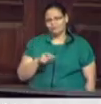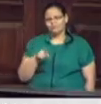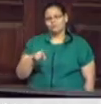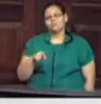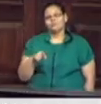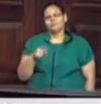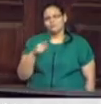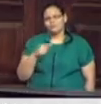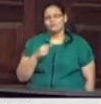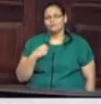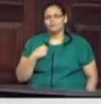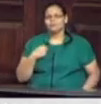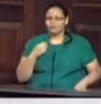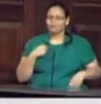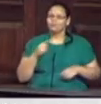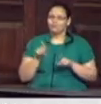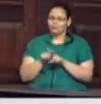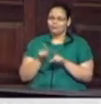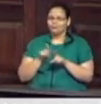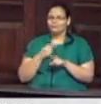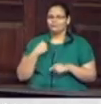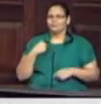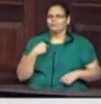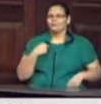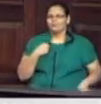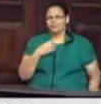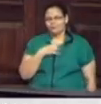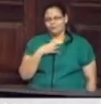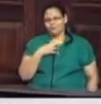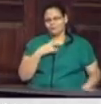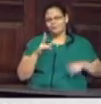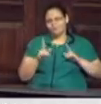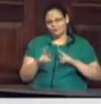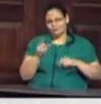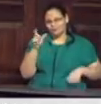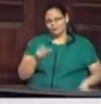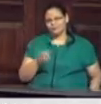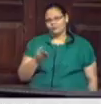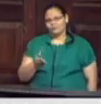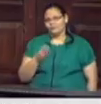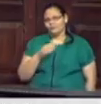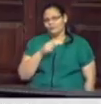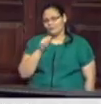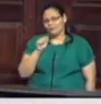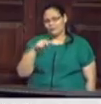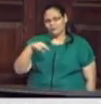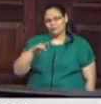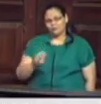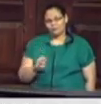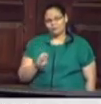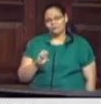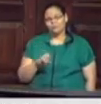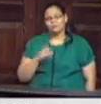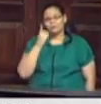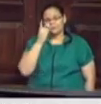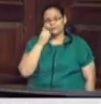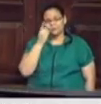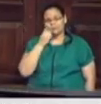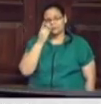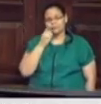A recíproca quanto ao apreço é absolutamente verdadeiro. Deputado André Siciliano. Deputado Luiz, nós